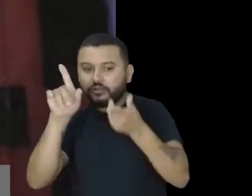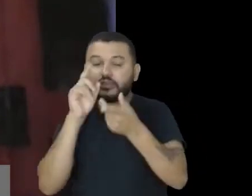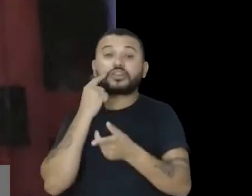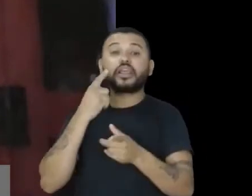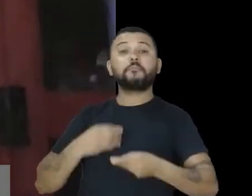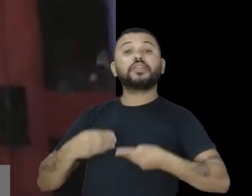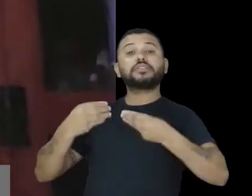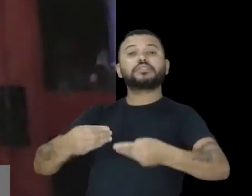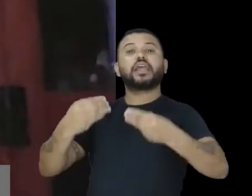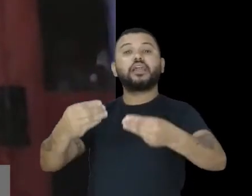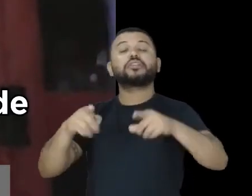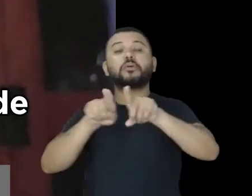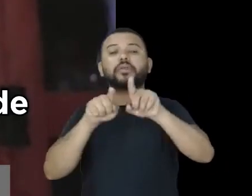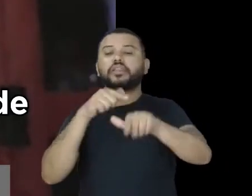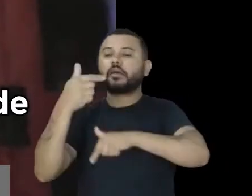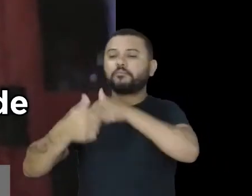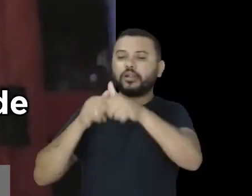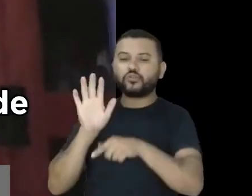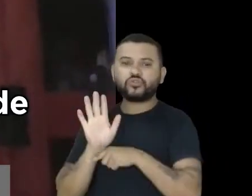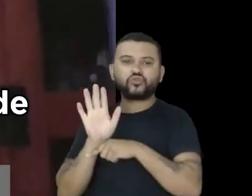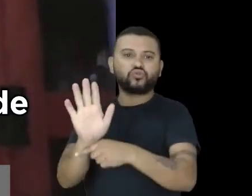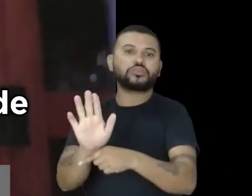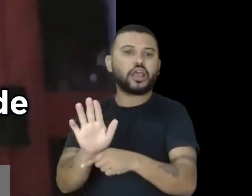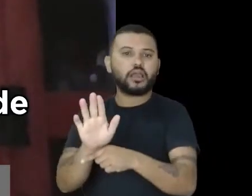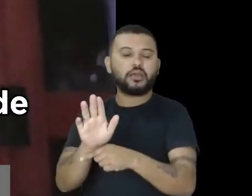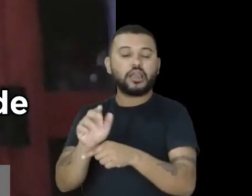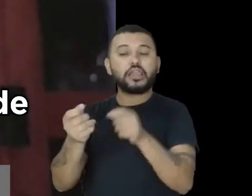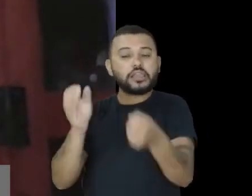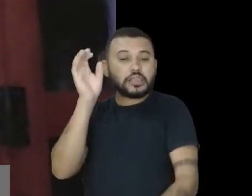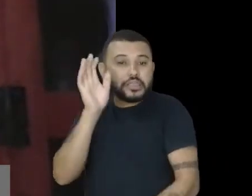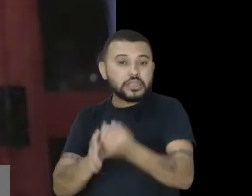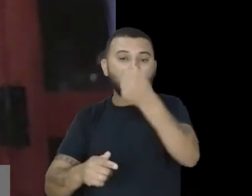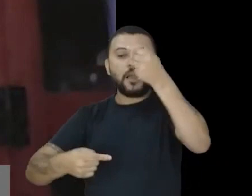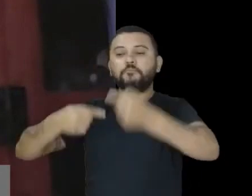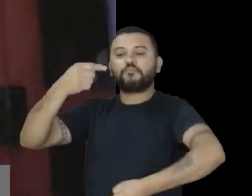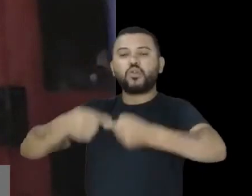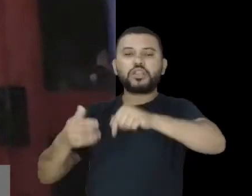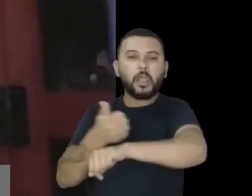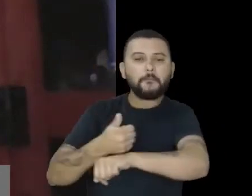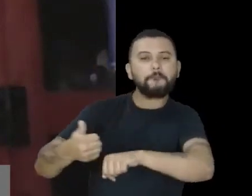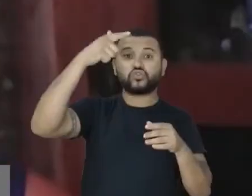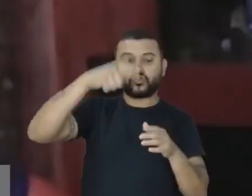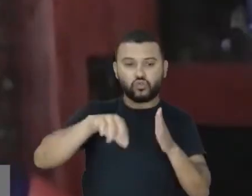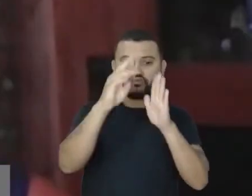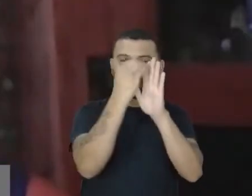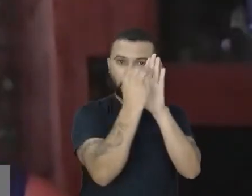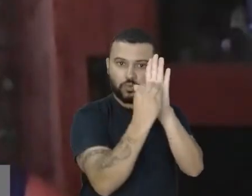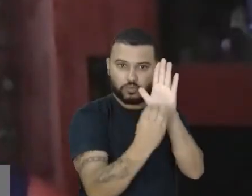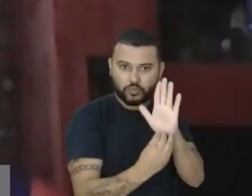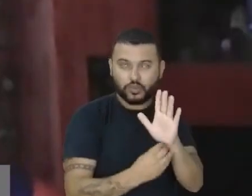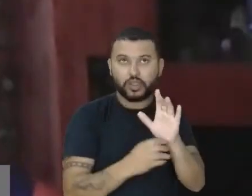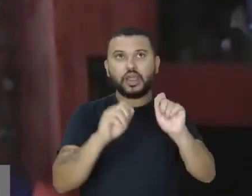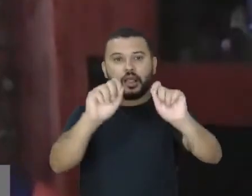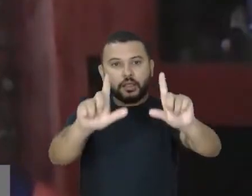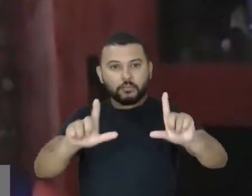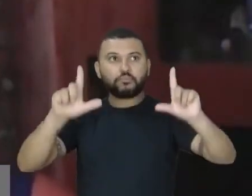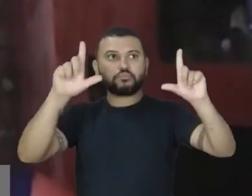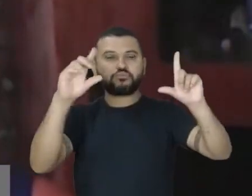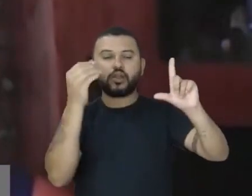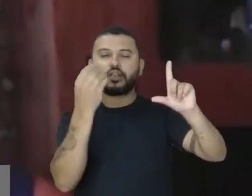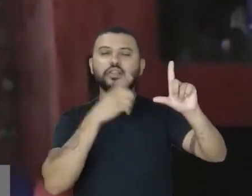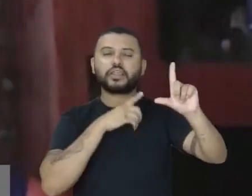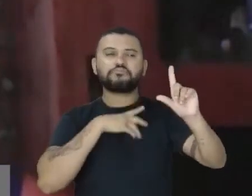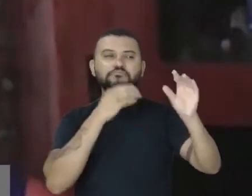outros agentes também, para fazer política pública de qualidade, com base nesses dados. Dentro do site do